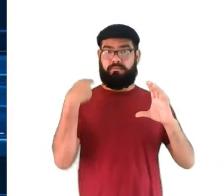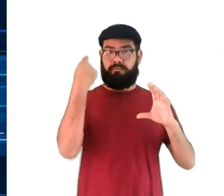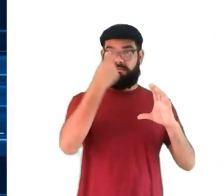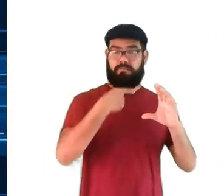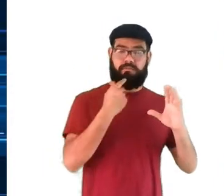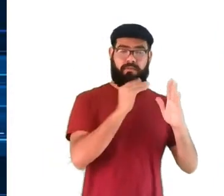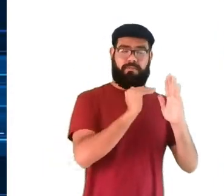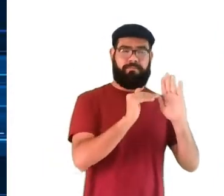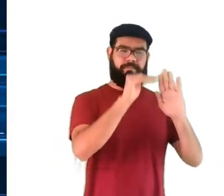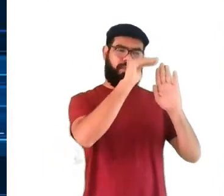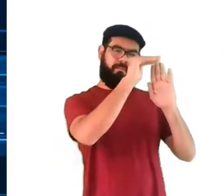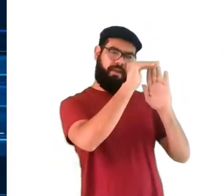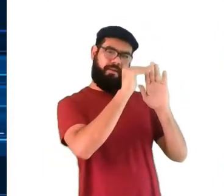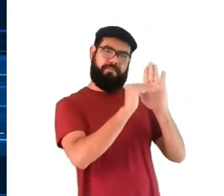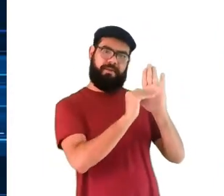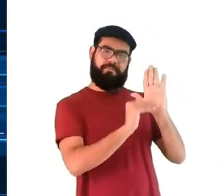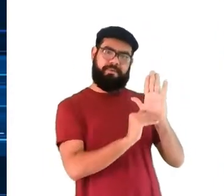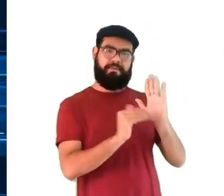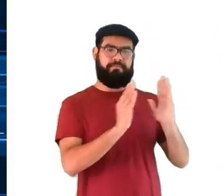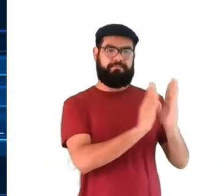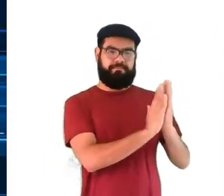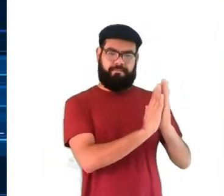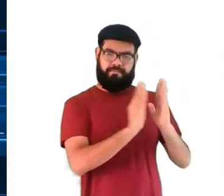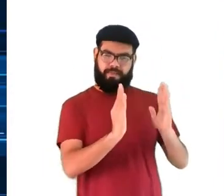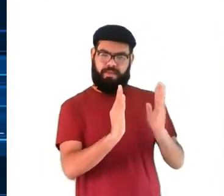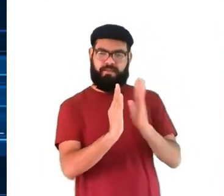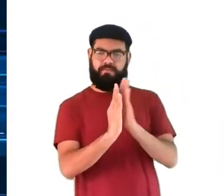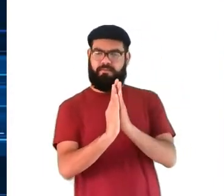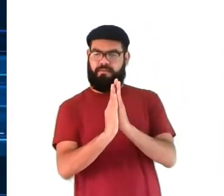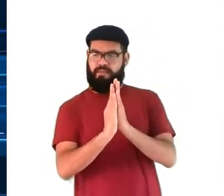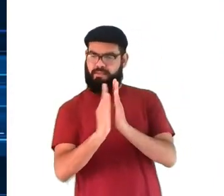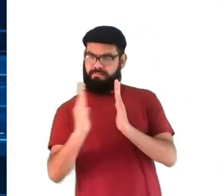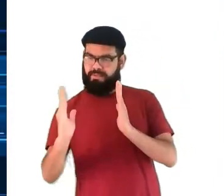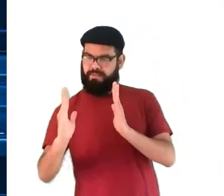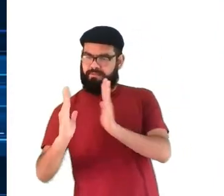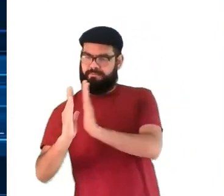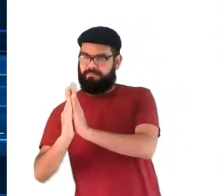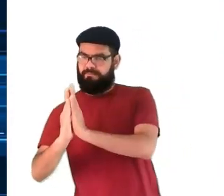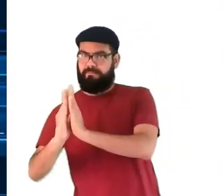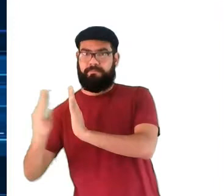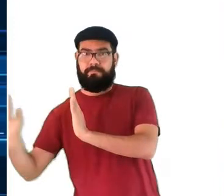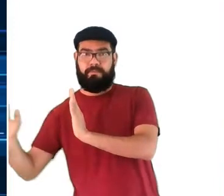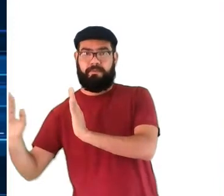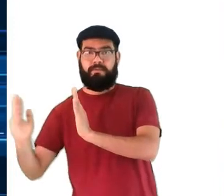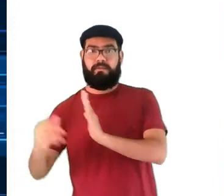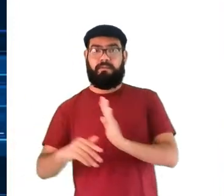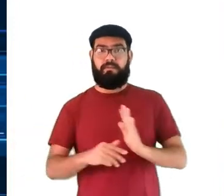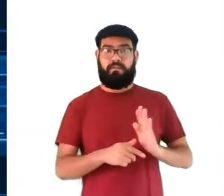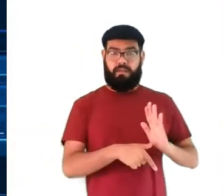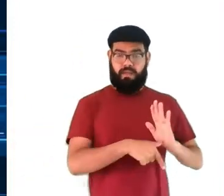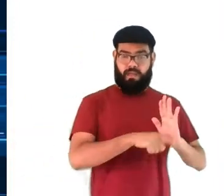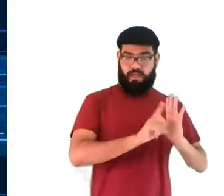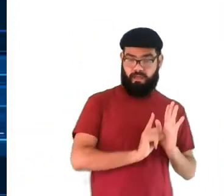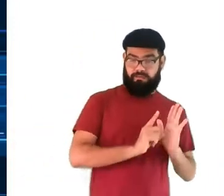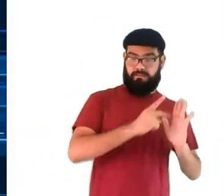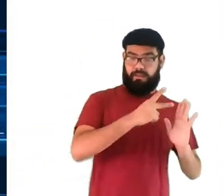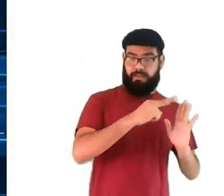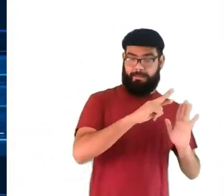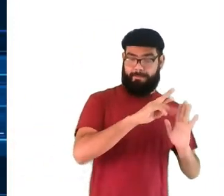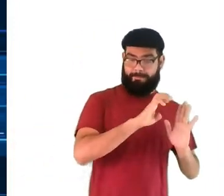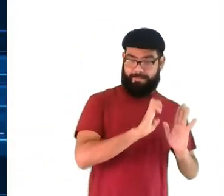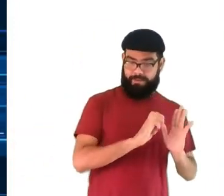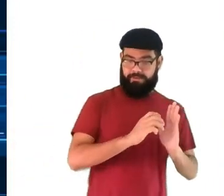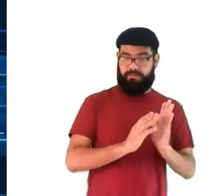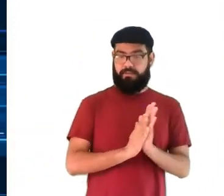etapas da adolescência, ou os estágios: a pré-adolescência, a segunda etapa da adolescência e